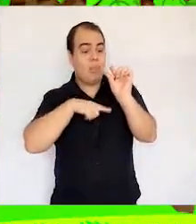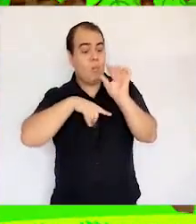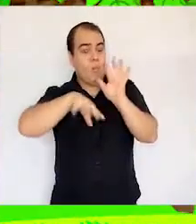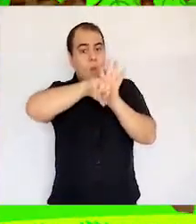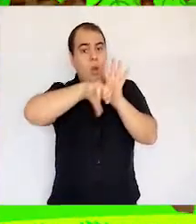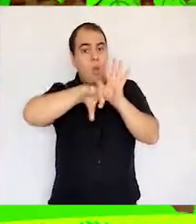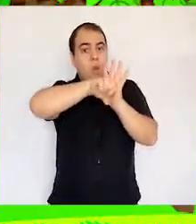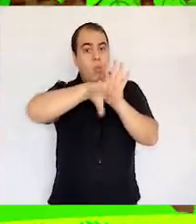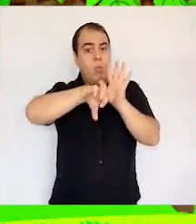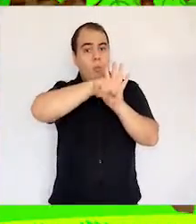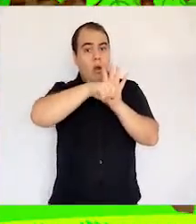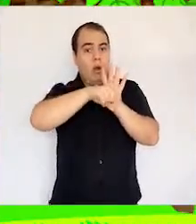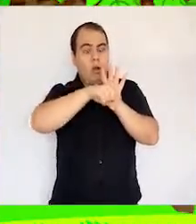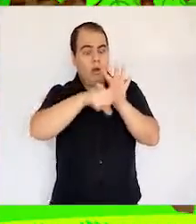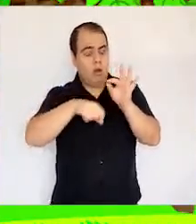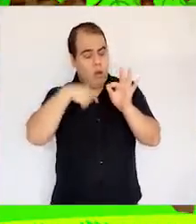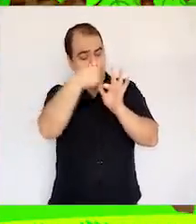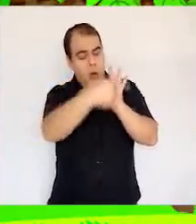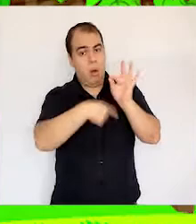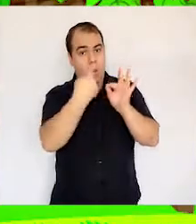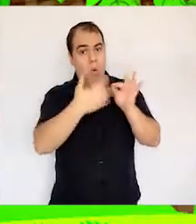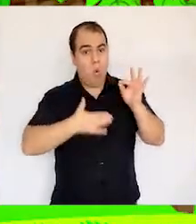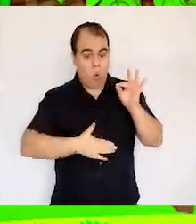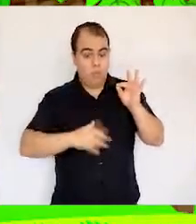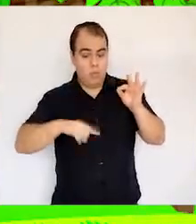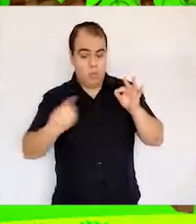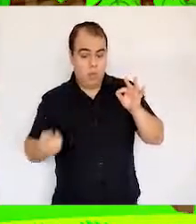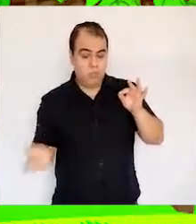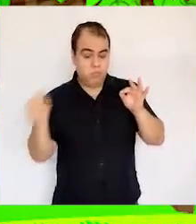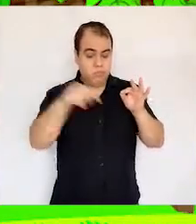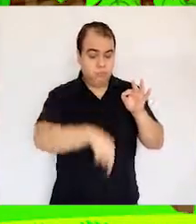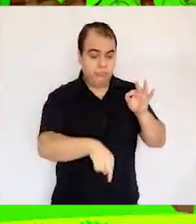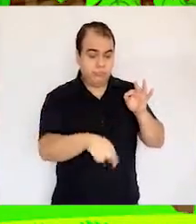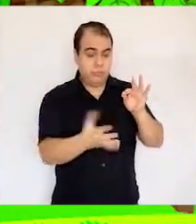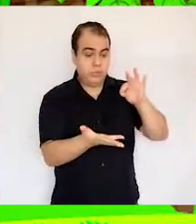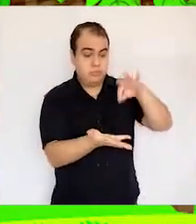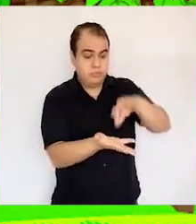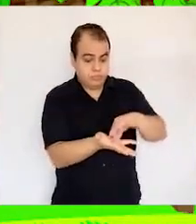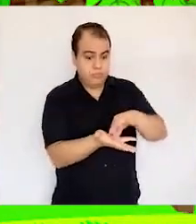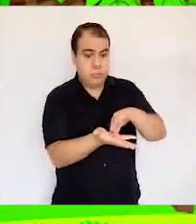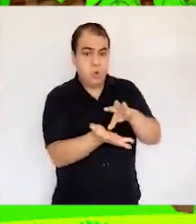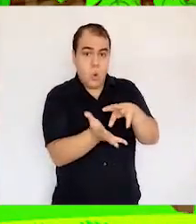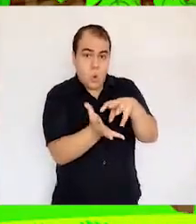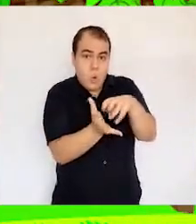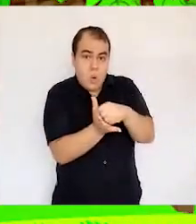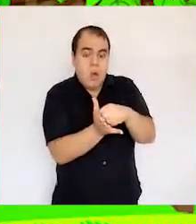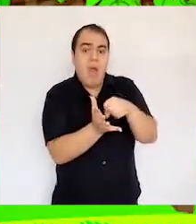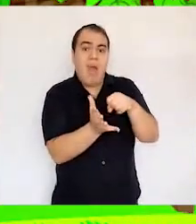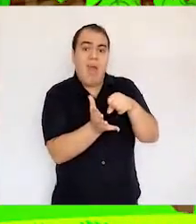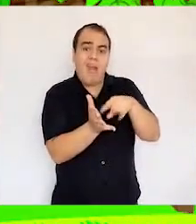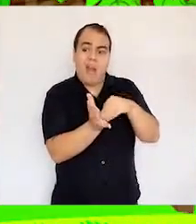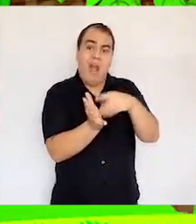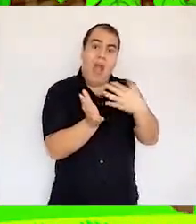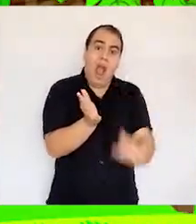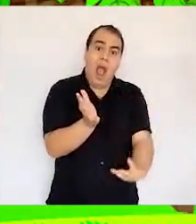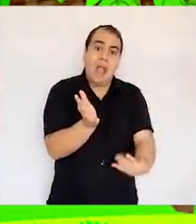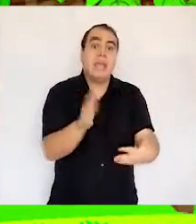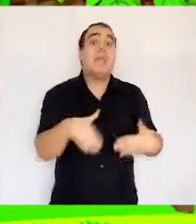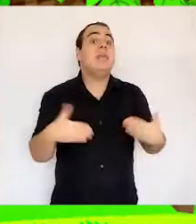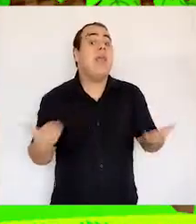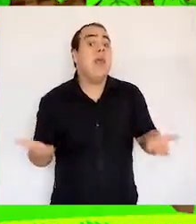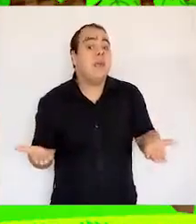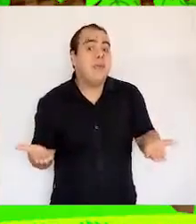corpo. Aí, quando pouso na próxima flor, ele cai. E aí, tchan, tchan,